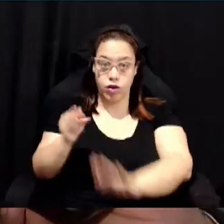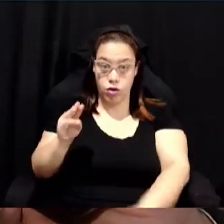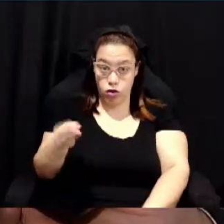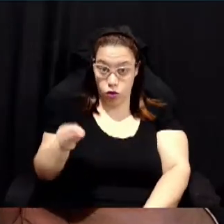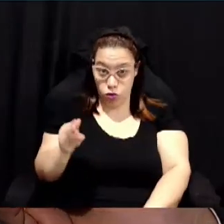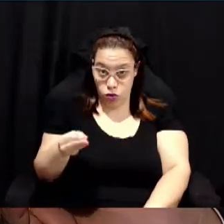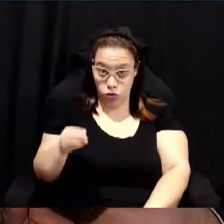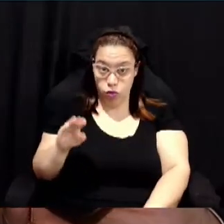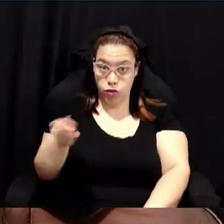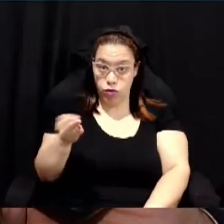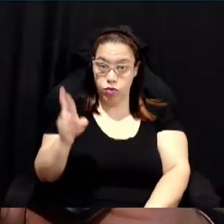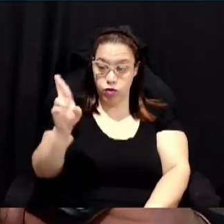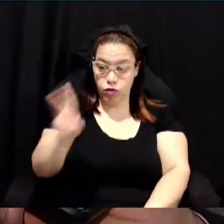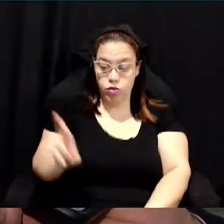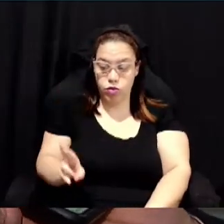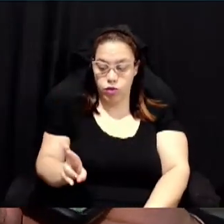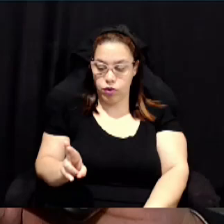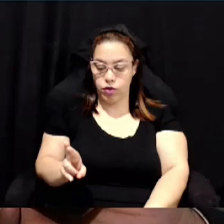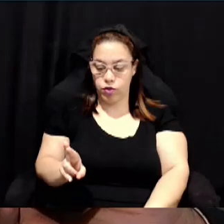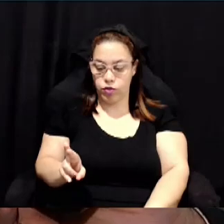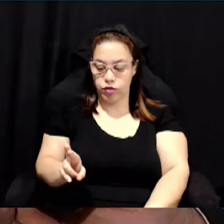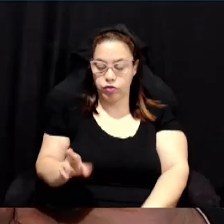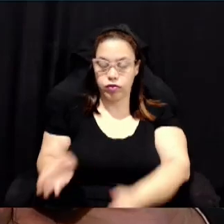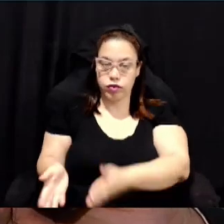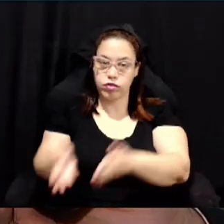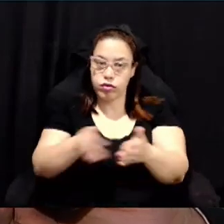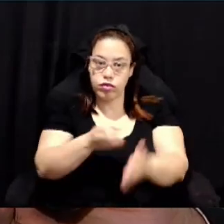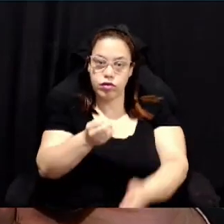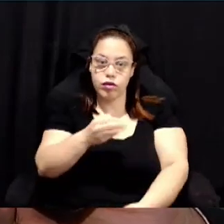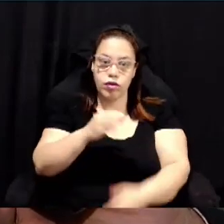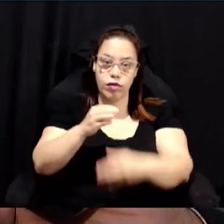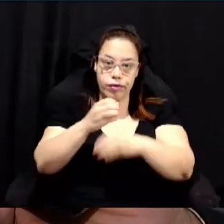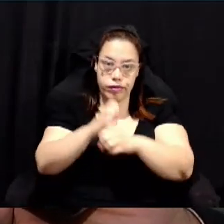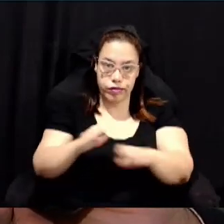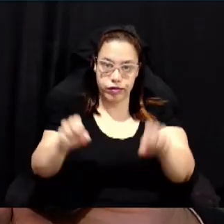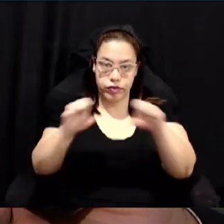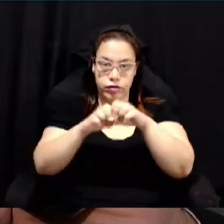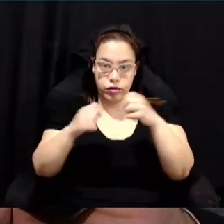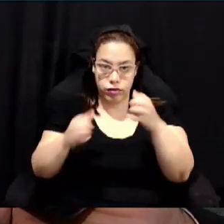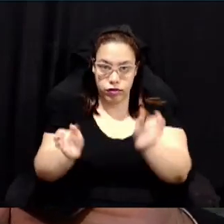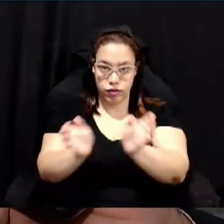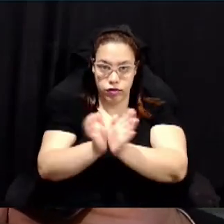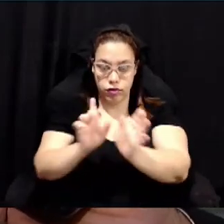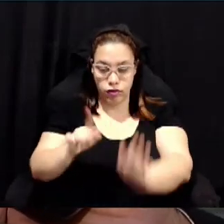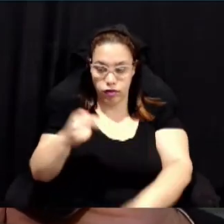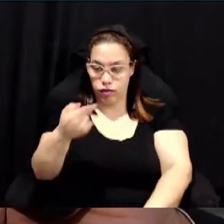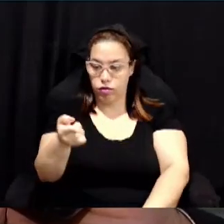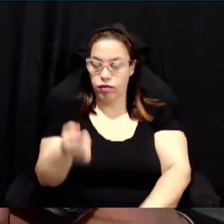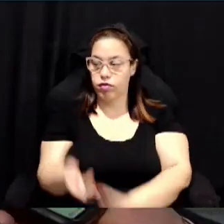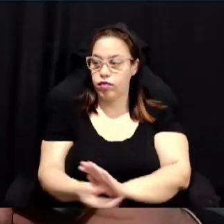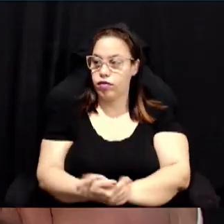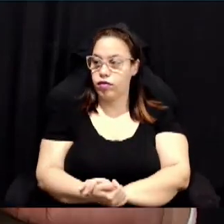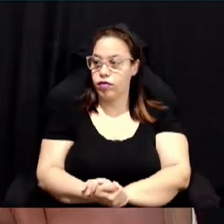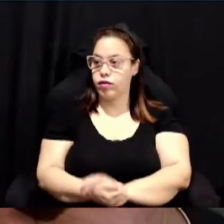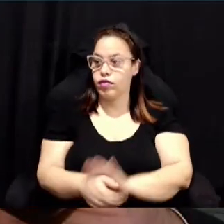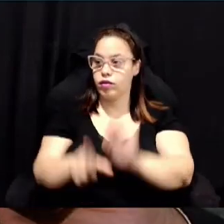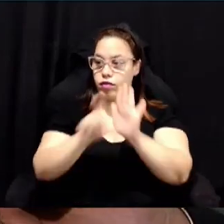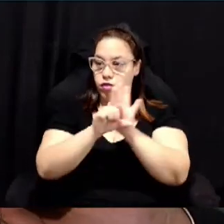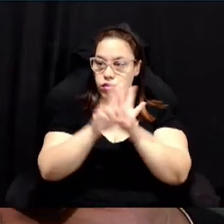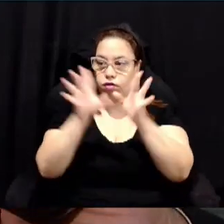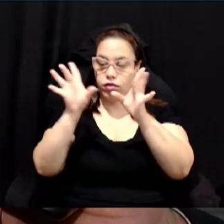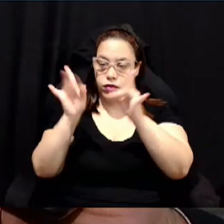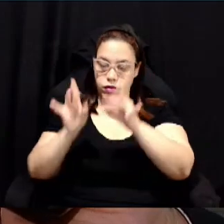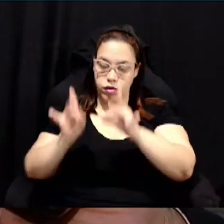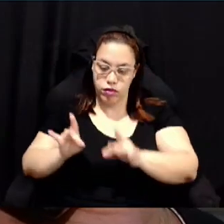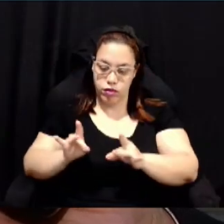de reais, que trazem uma nova reestruturação para o clube, além de uma legislação específica, né, para esse